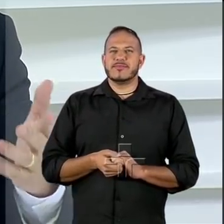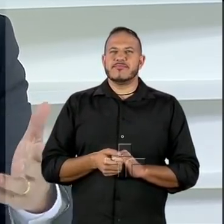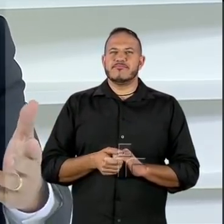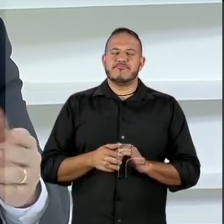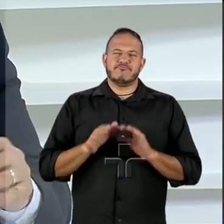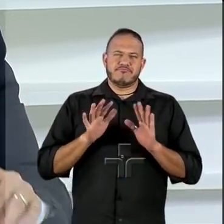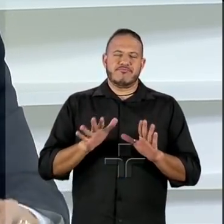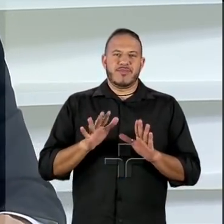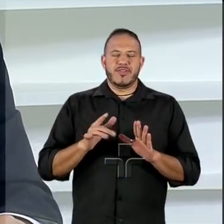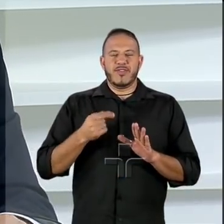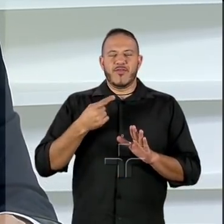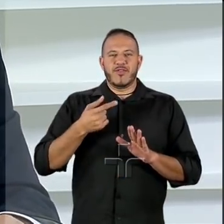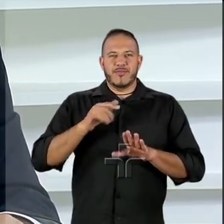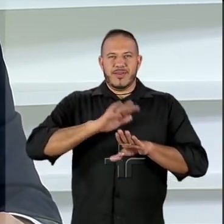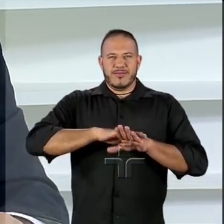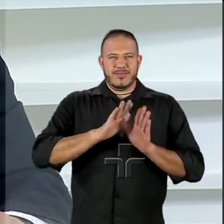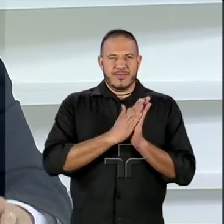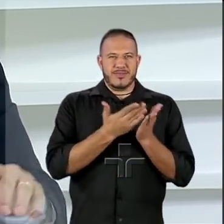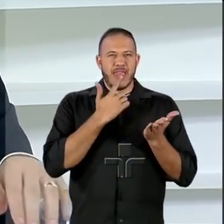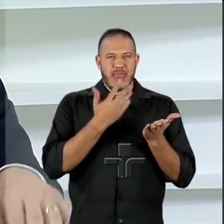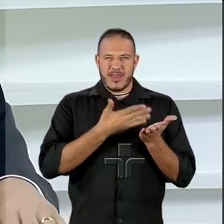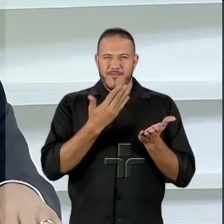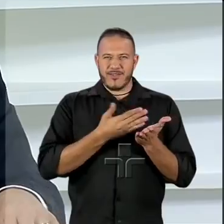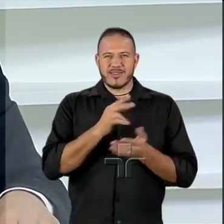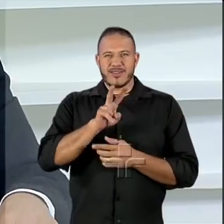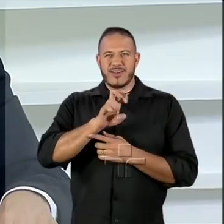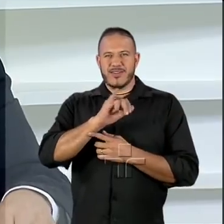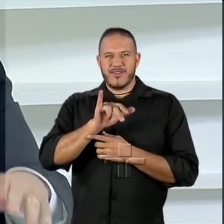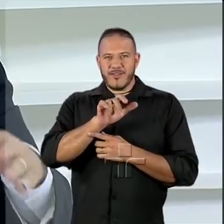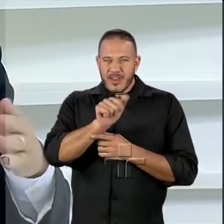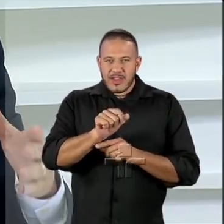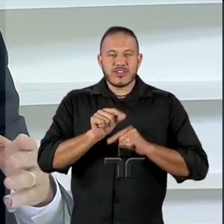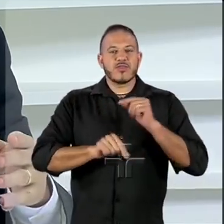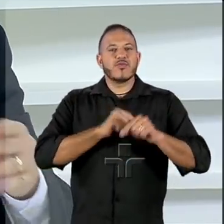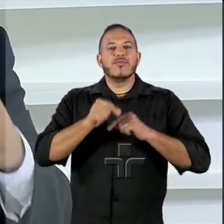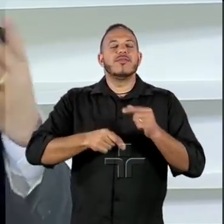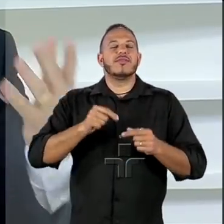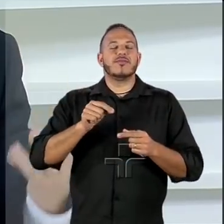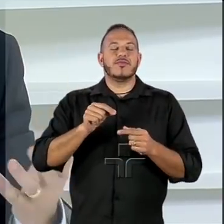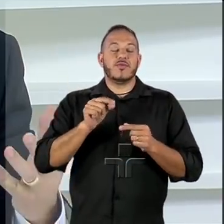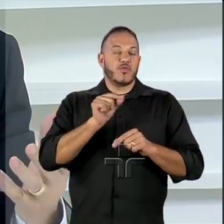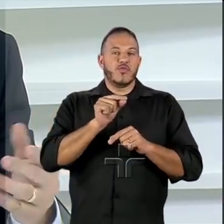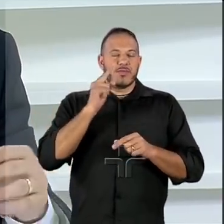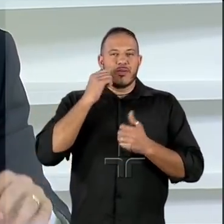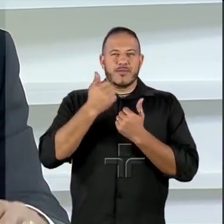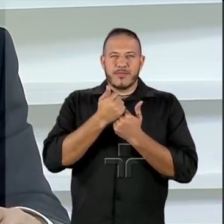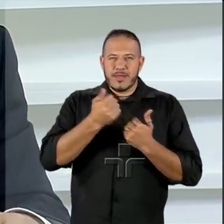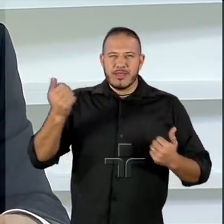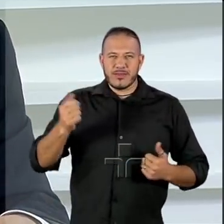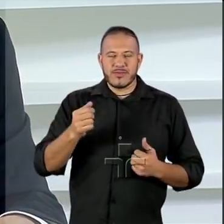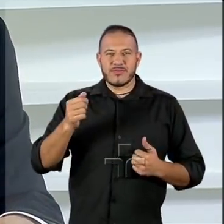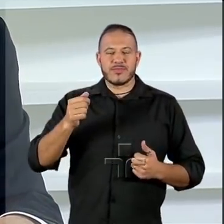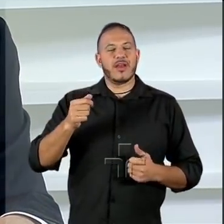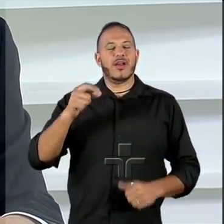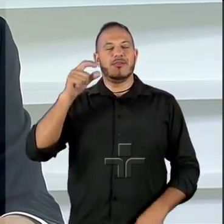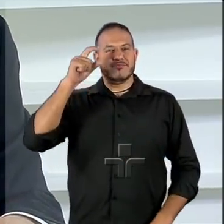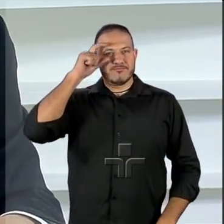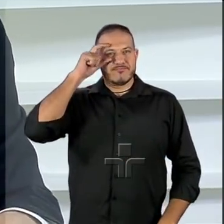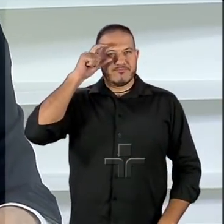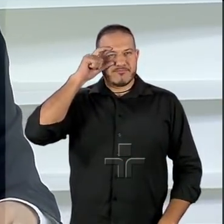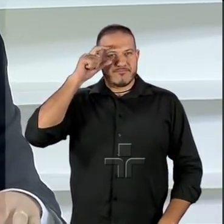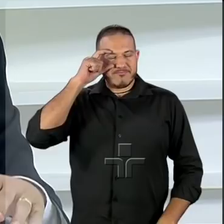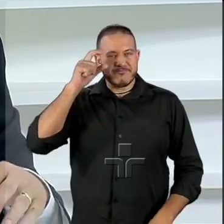Foi uma capa da revista Veja, não é, com a decisão, com o ministro Gilmar Mendes. Não